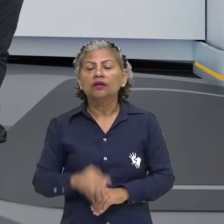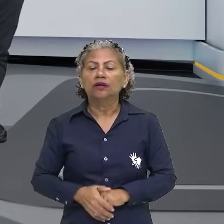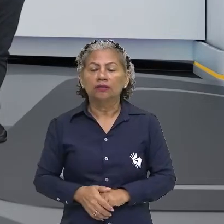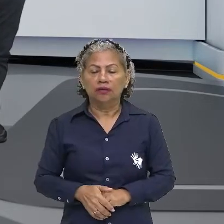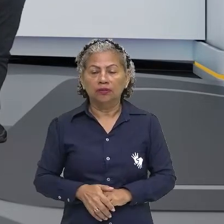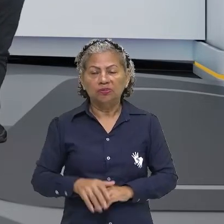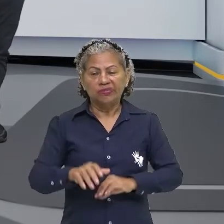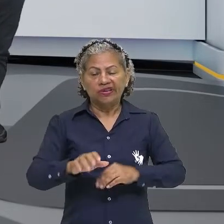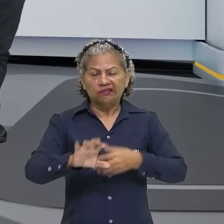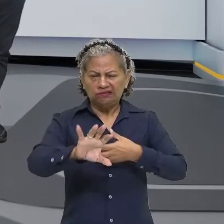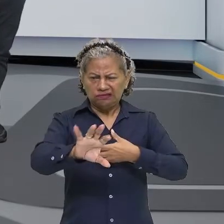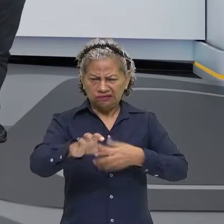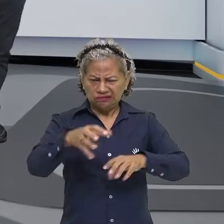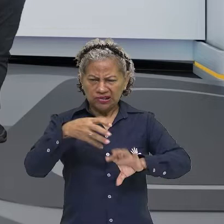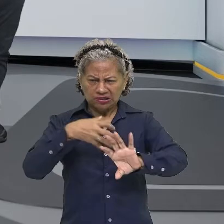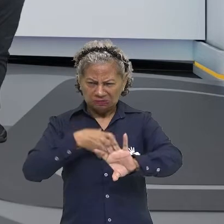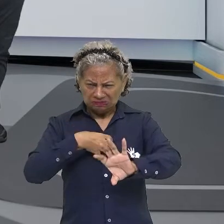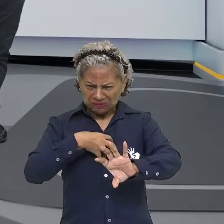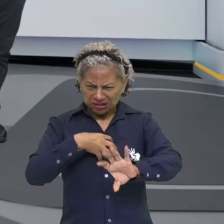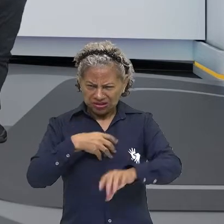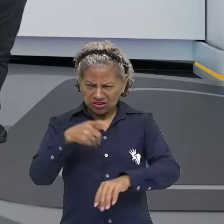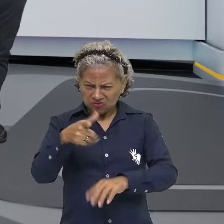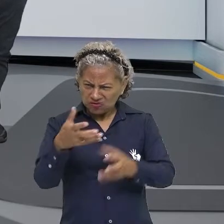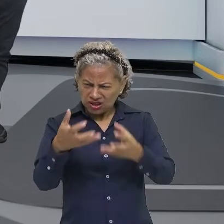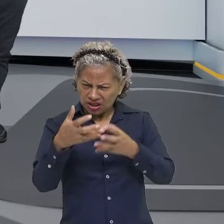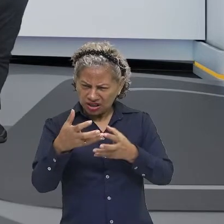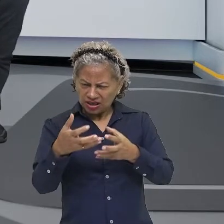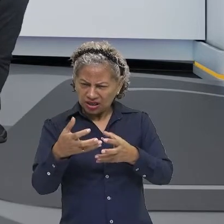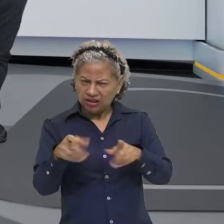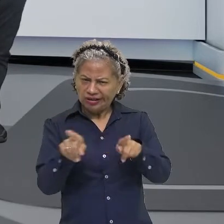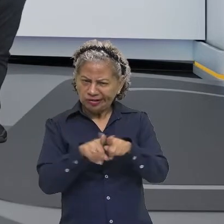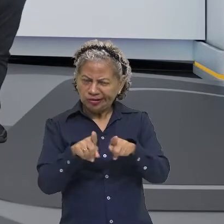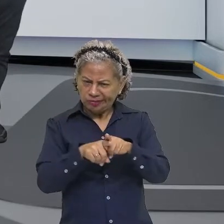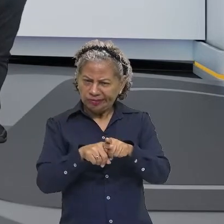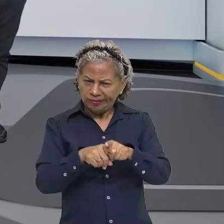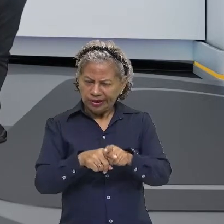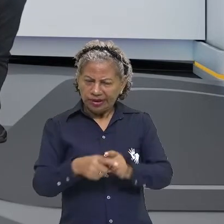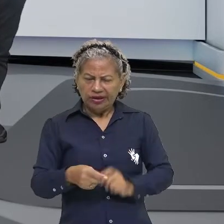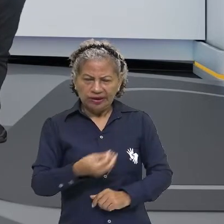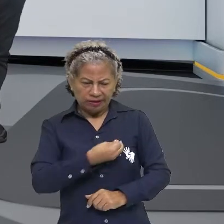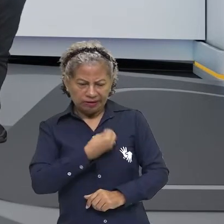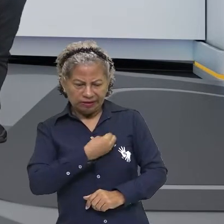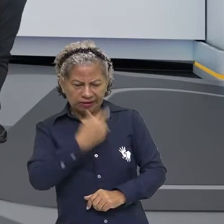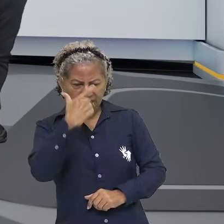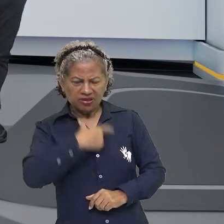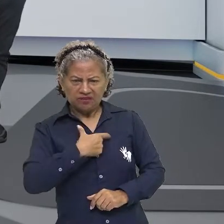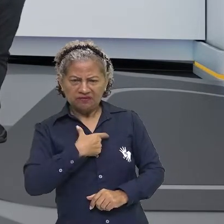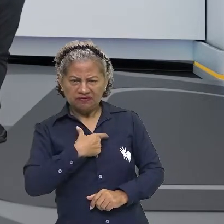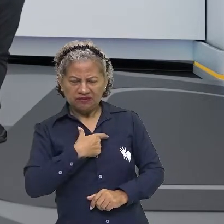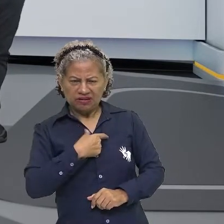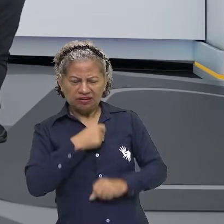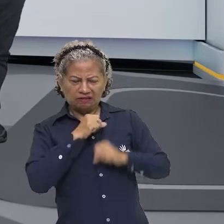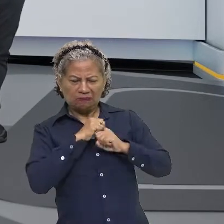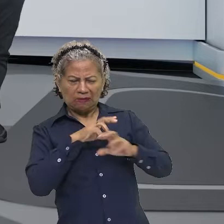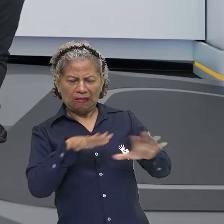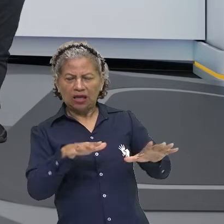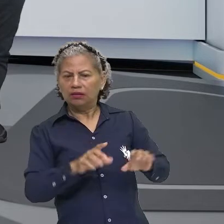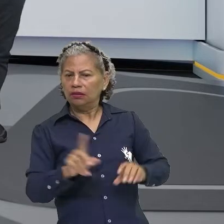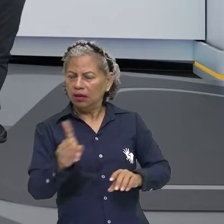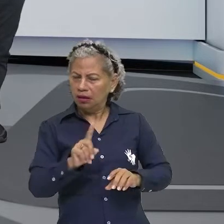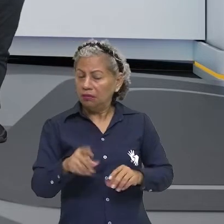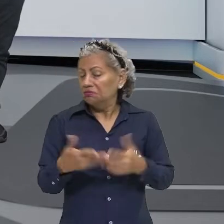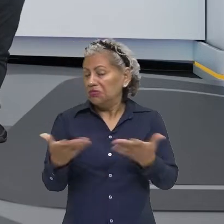já gostaria que isso acontecesse, né, com você, se você fosse alvo desse tipo de situação? Então, tome muito cuidado, tá, gente? Em